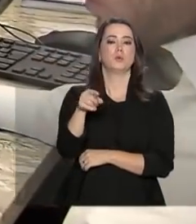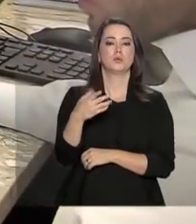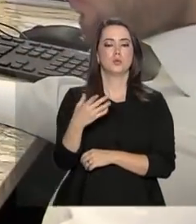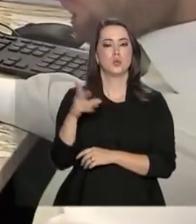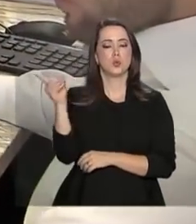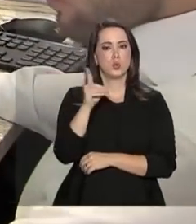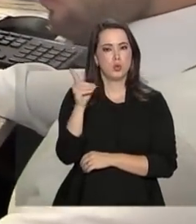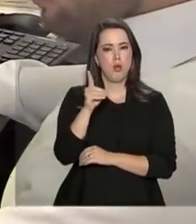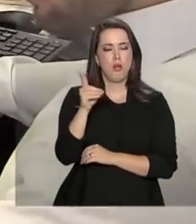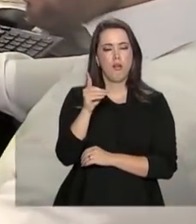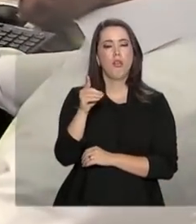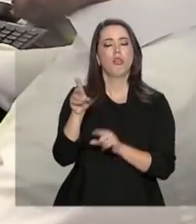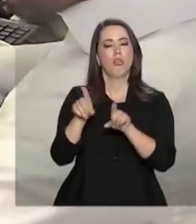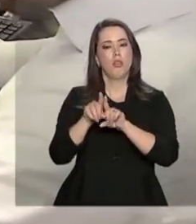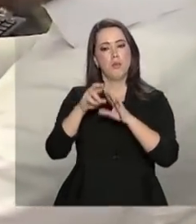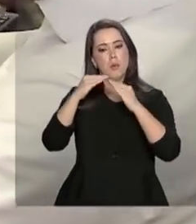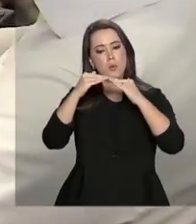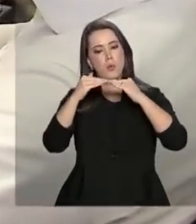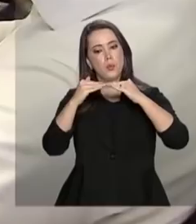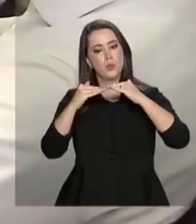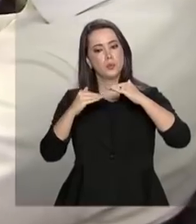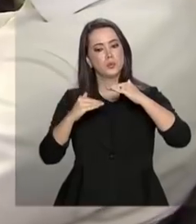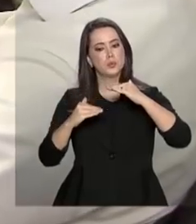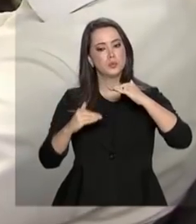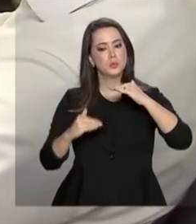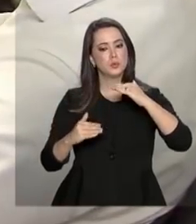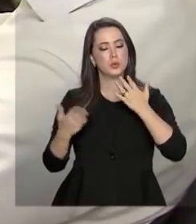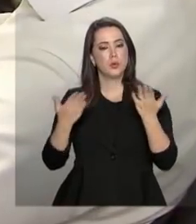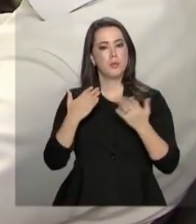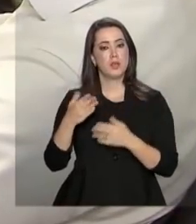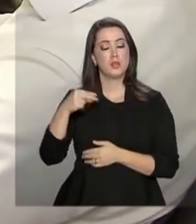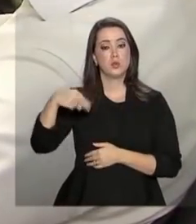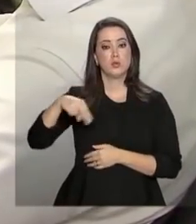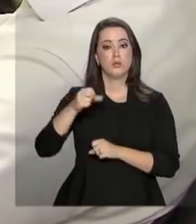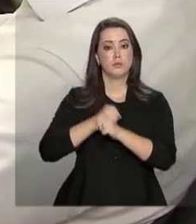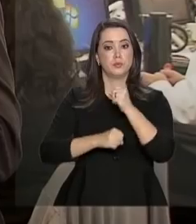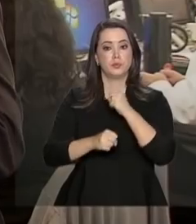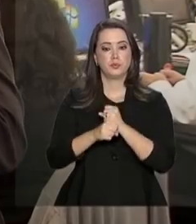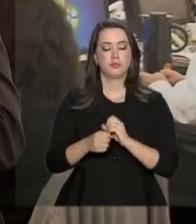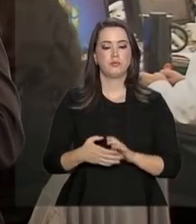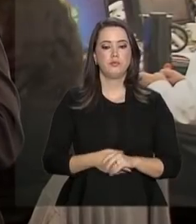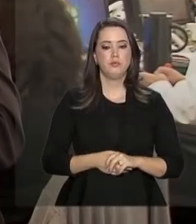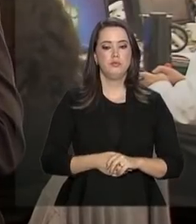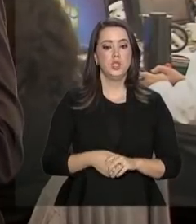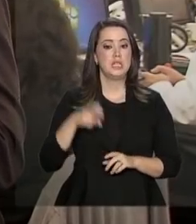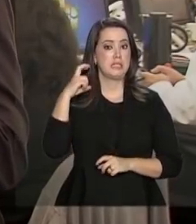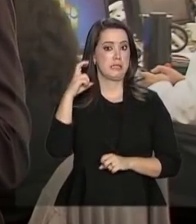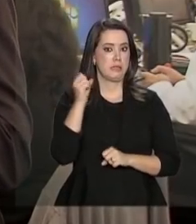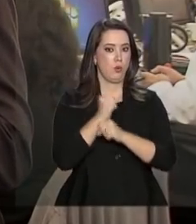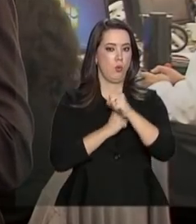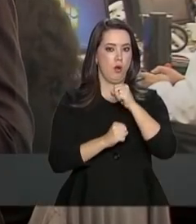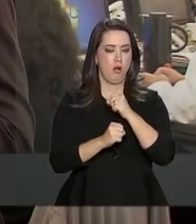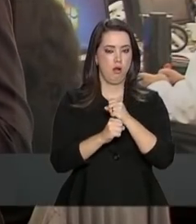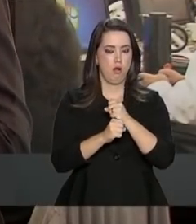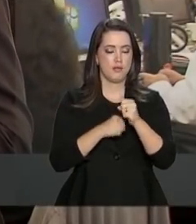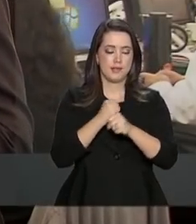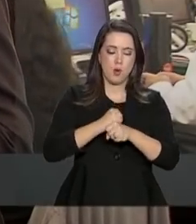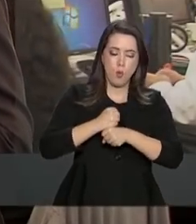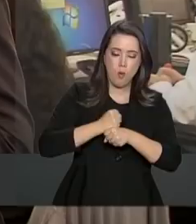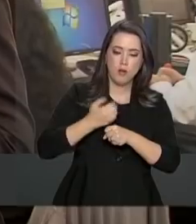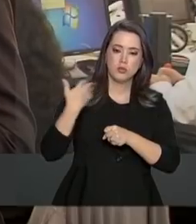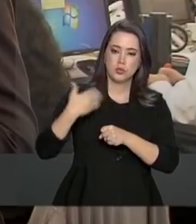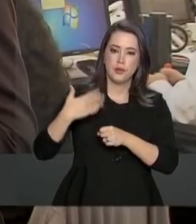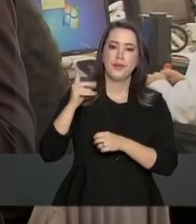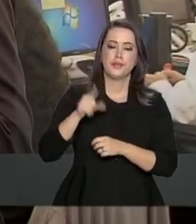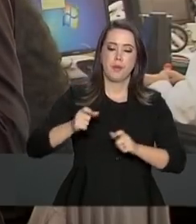dólar também recuou para o menor patamar desde novembro do ano passado há 5 anos o governo gasta mais do que